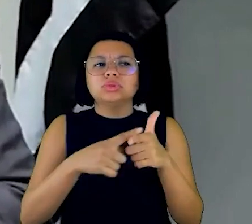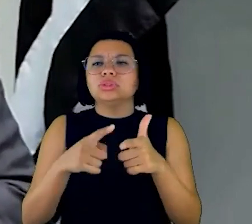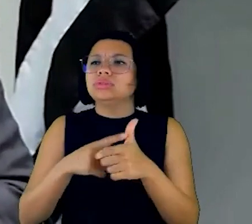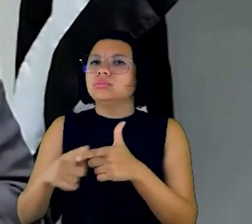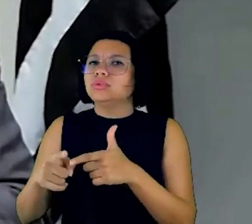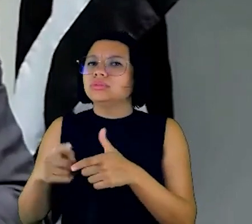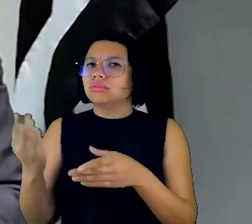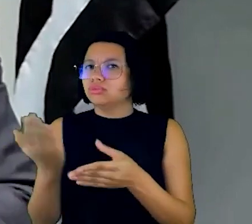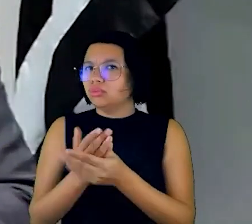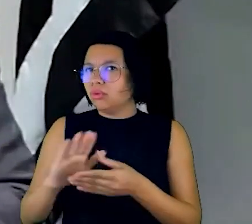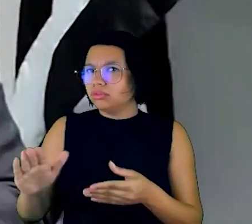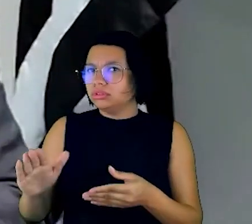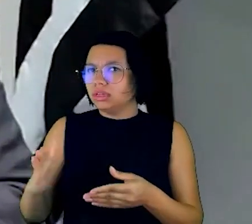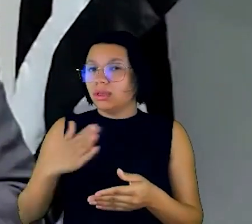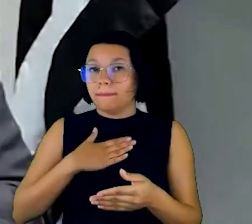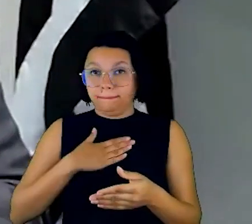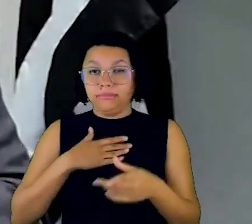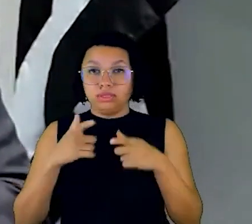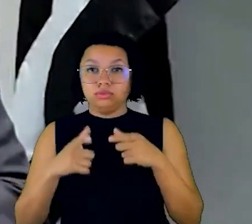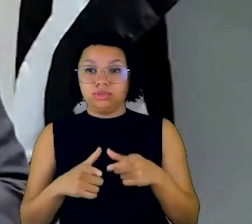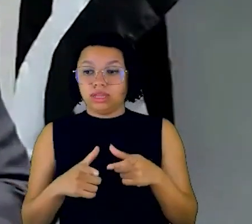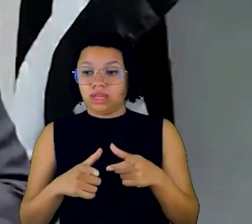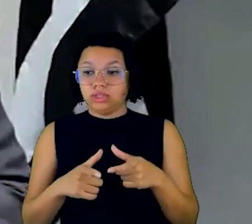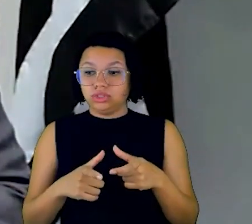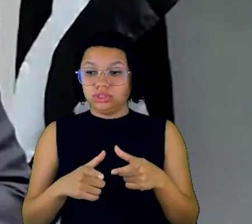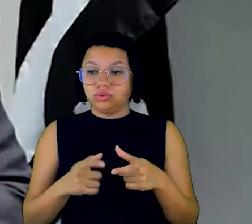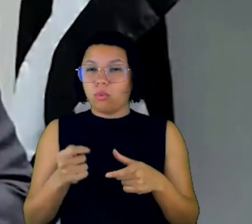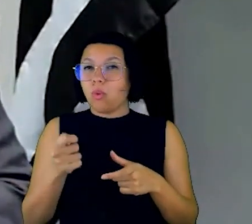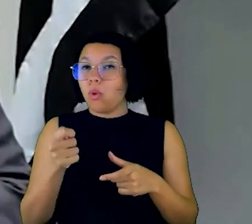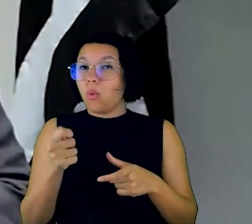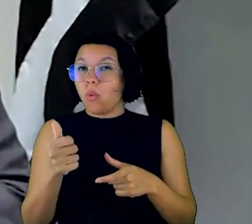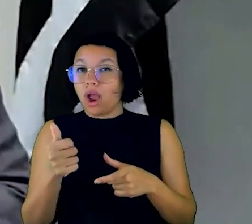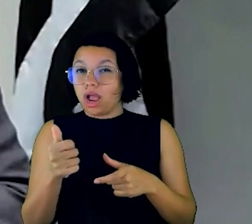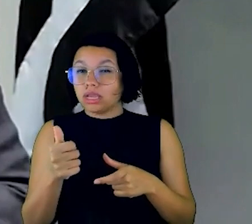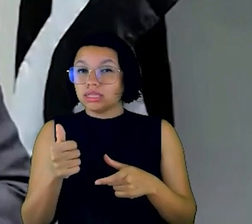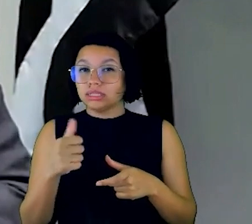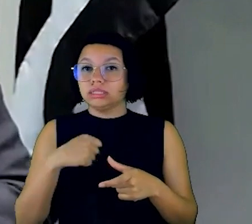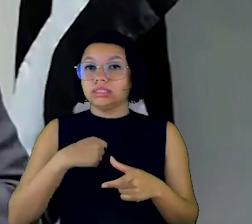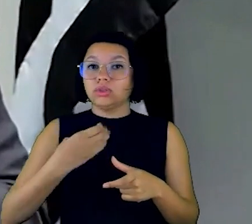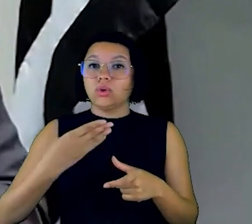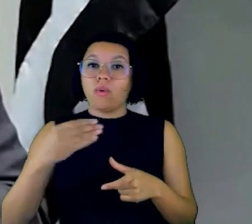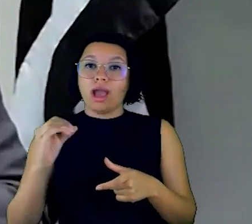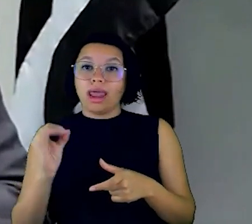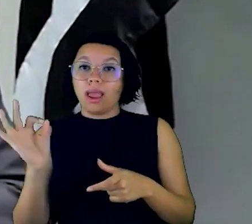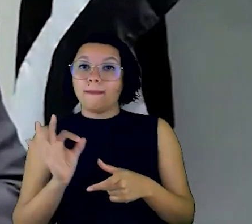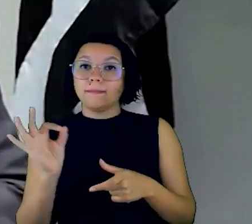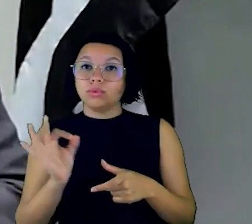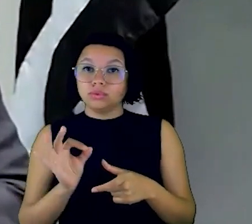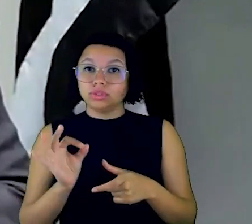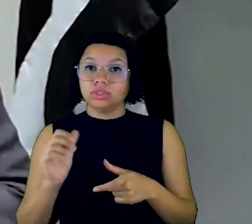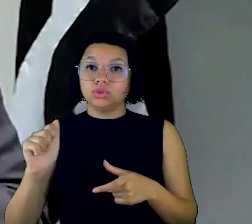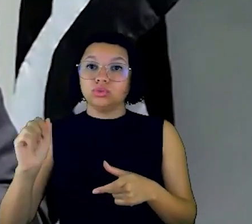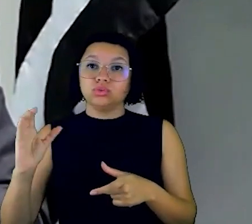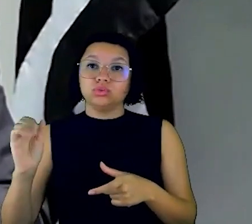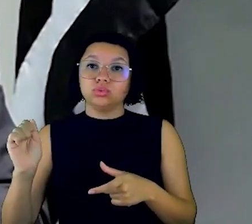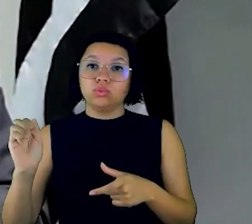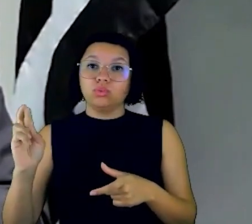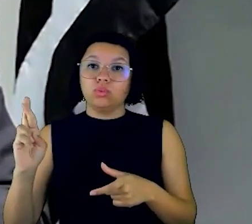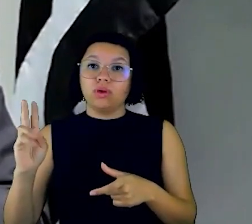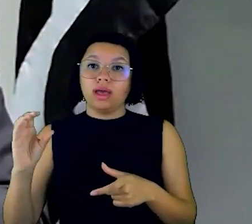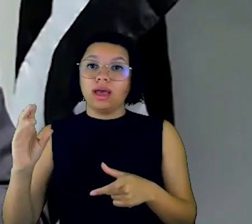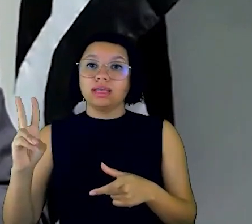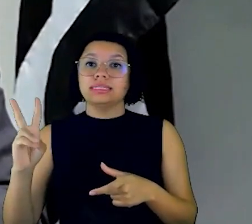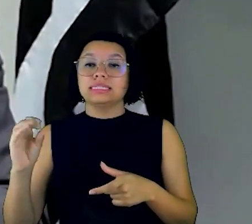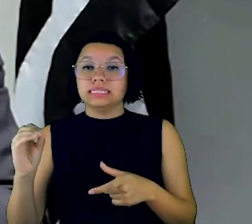processos. Vejam, hoje, na minha unidade, eu estou quase batendo 40% do acervo da vara